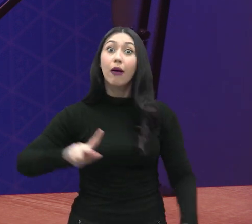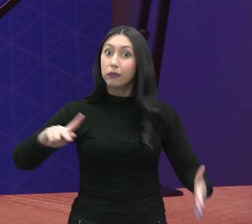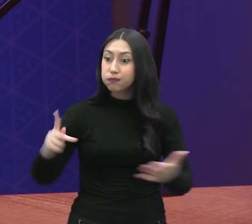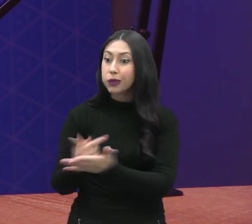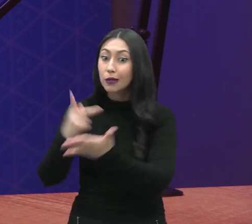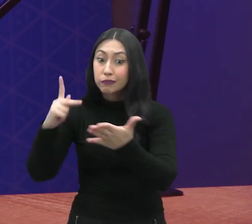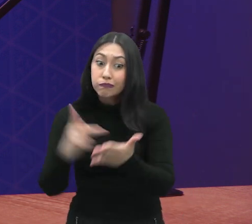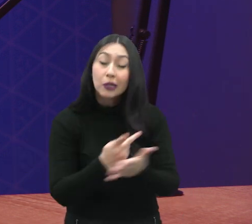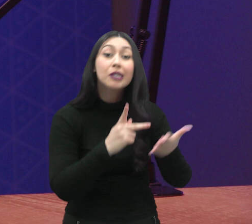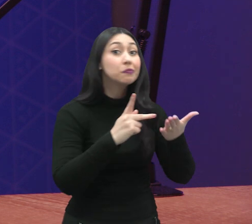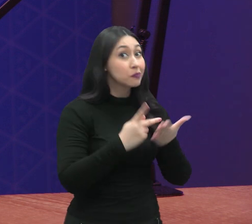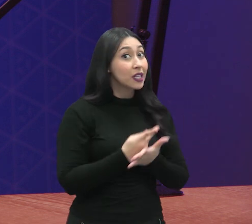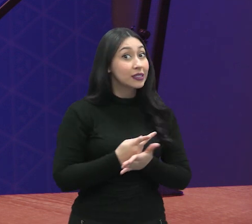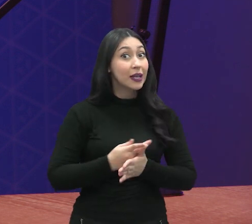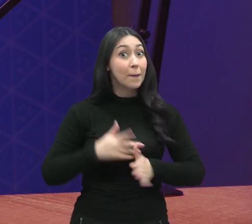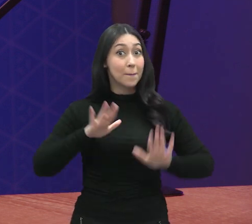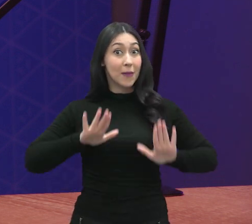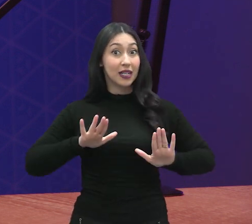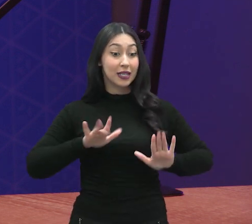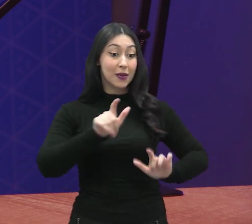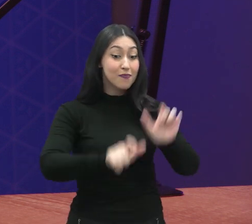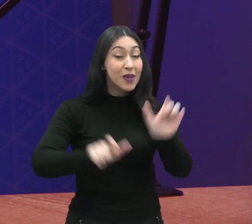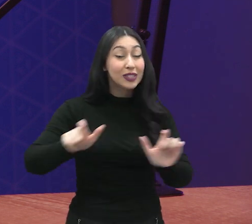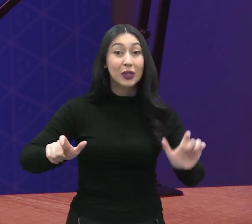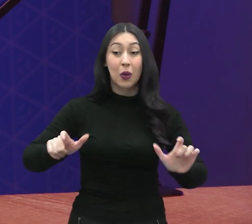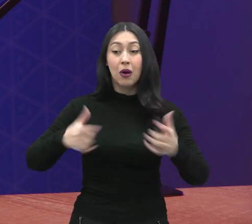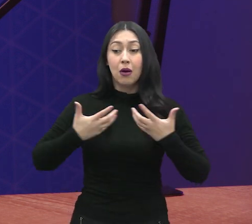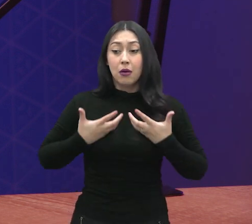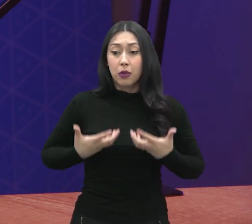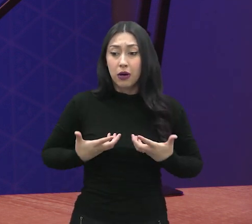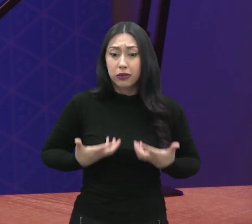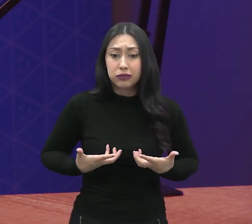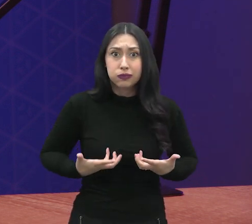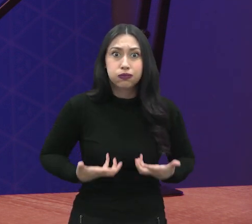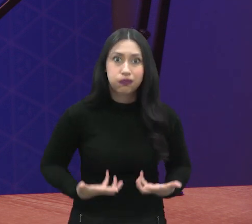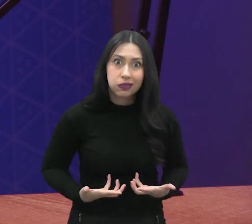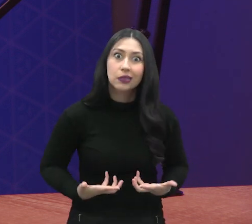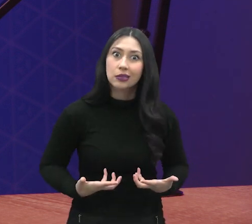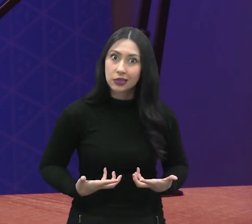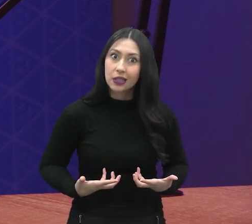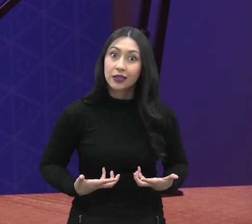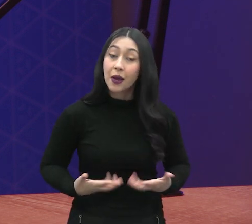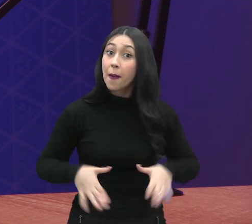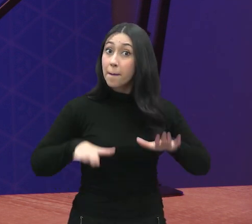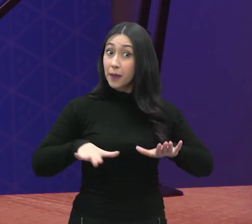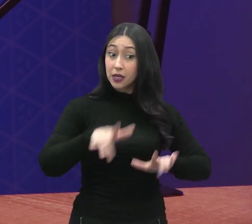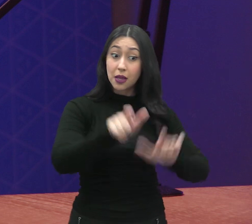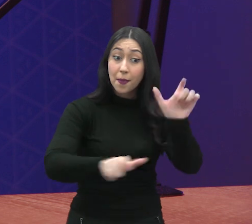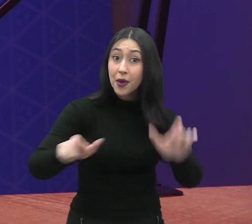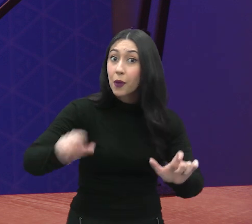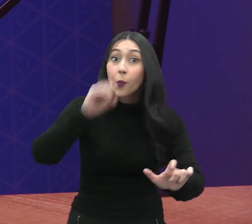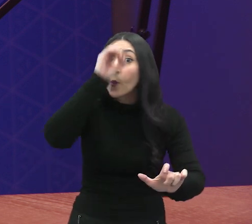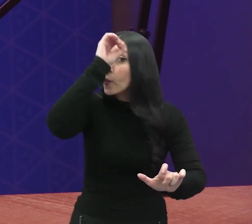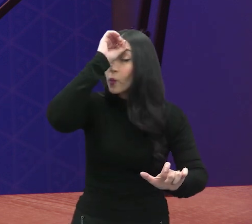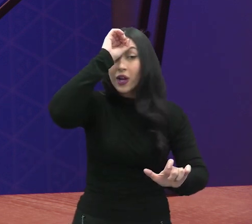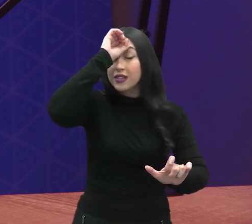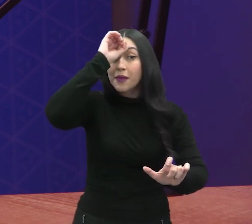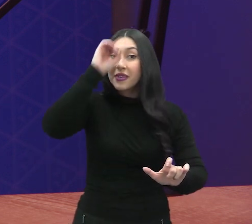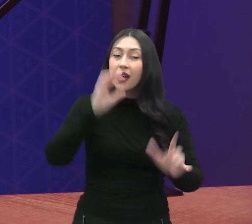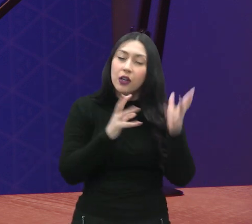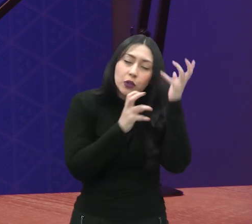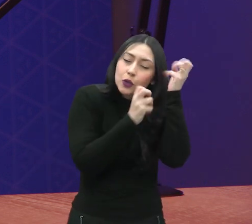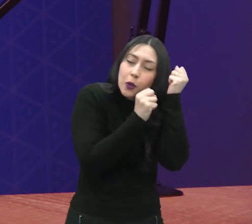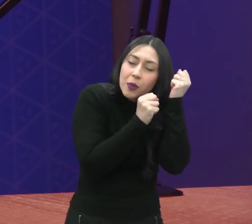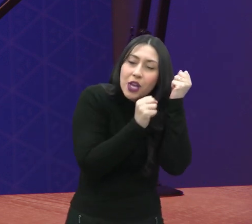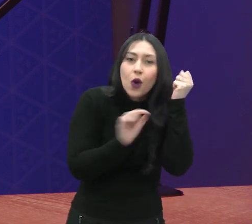com mais frequência do que imaginamos e as pessoas têm sim se sentido cada vez mais cansadas. O que muita gente não sabe é